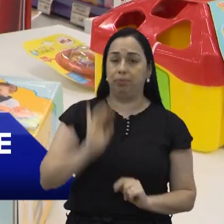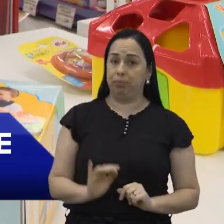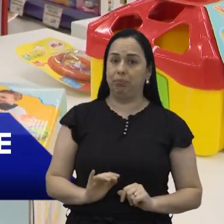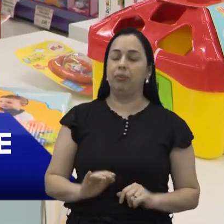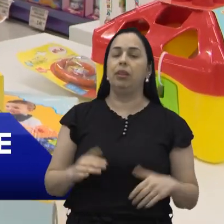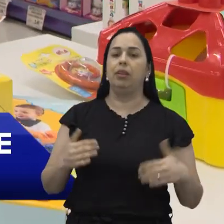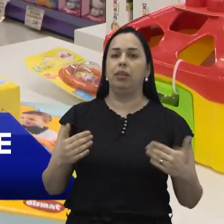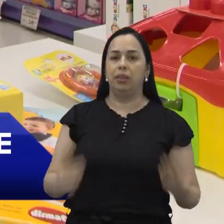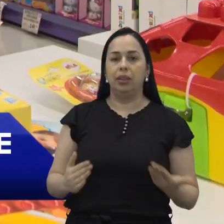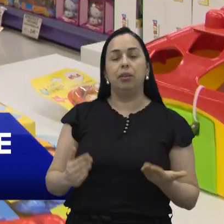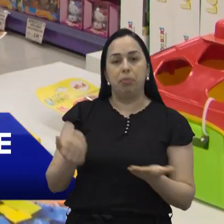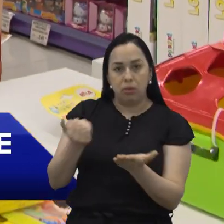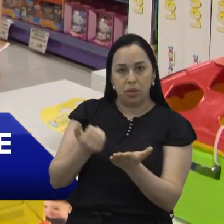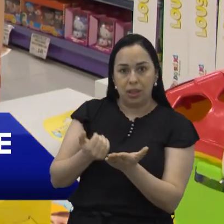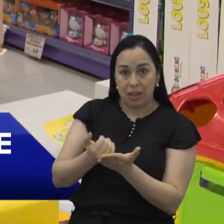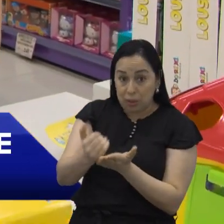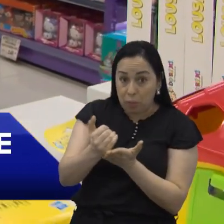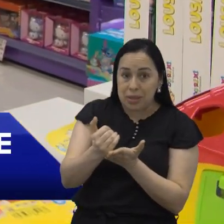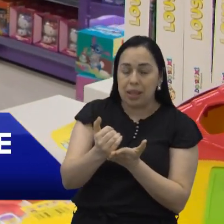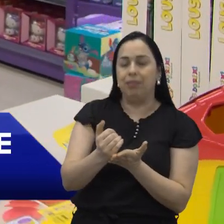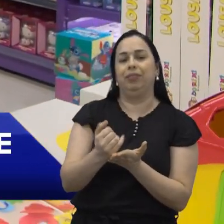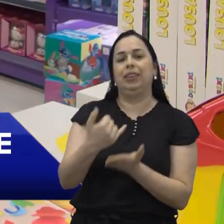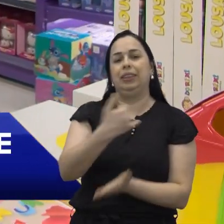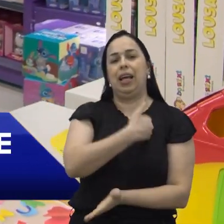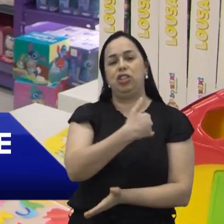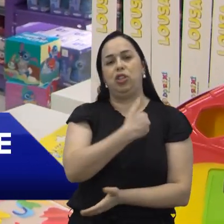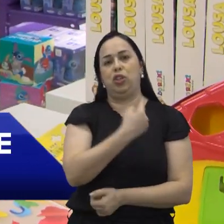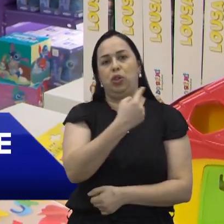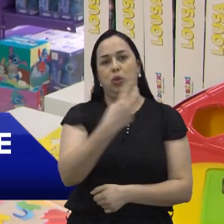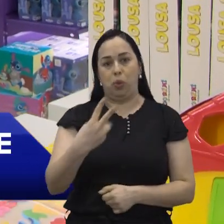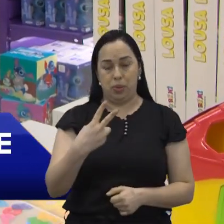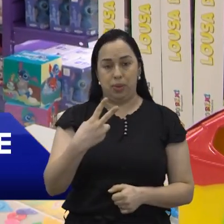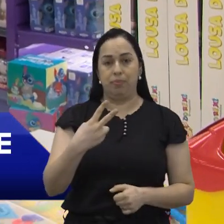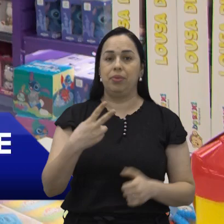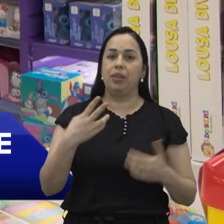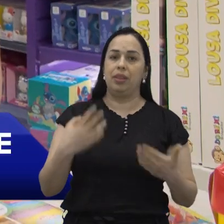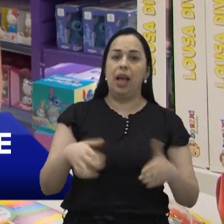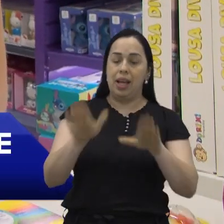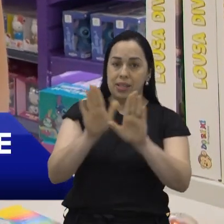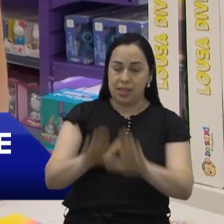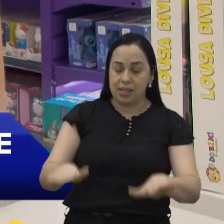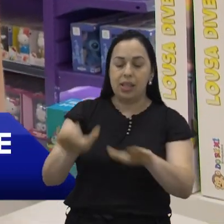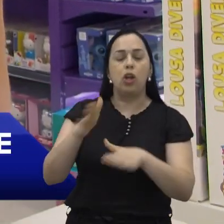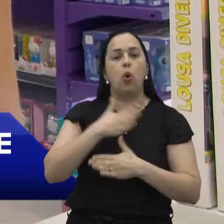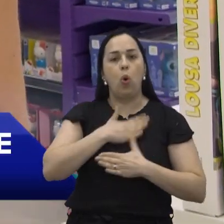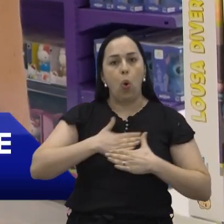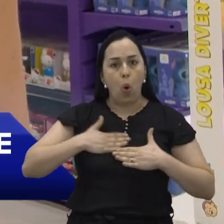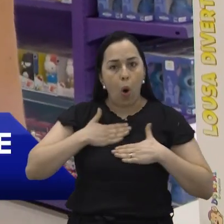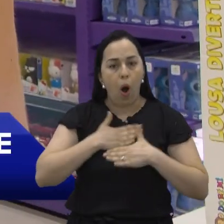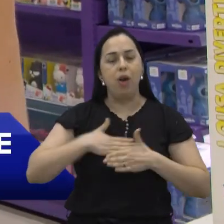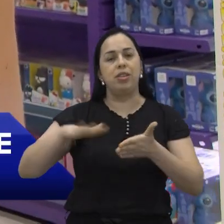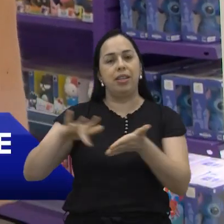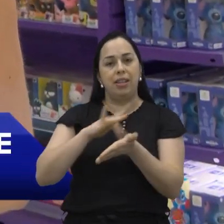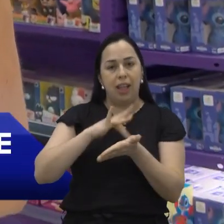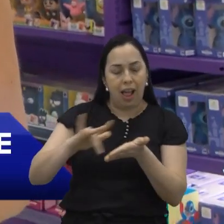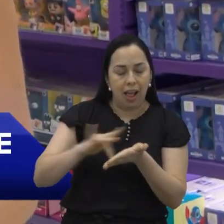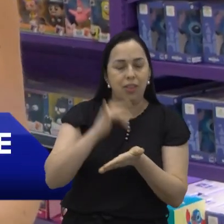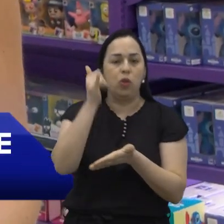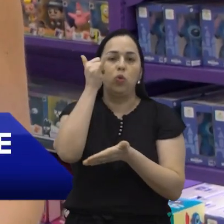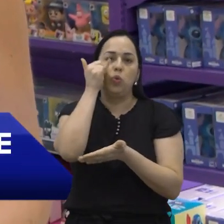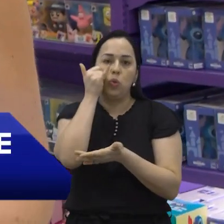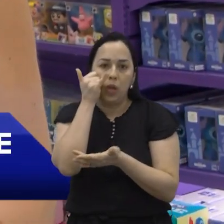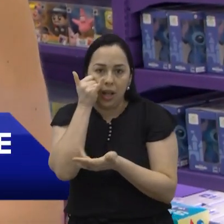presente? Preferencialmente a partir dos 12 anos. As crianças nessa idade, elas gostam mais, né,